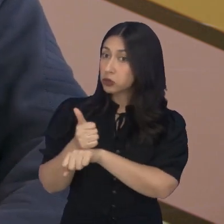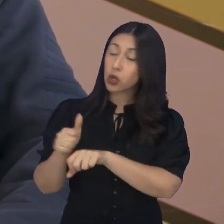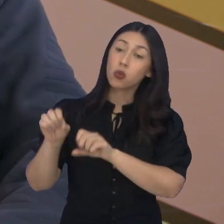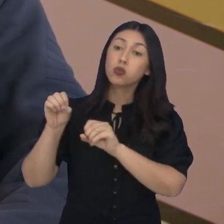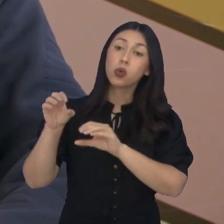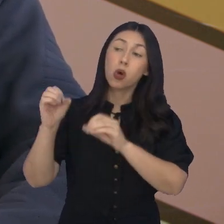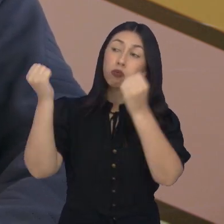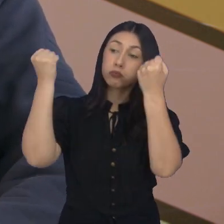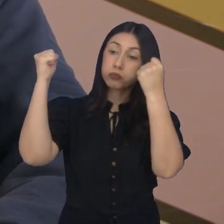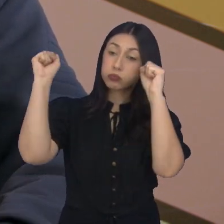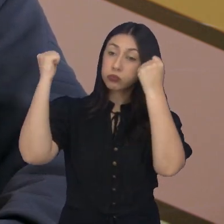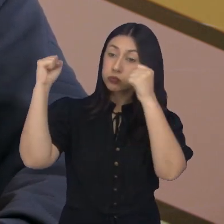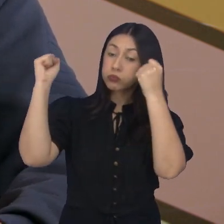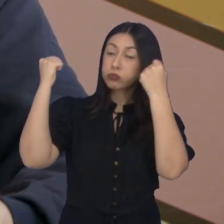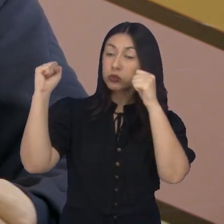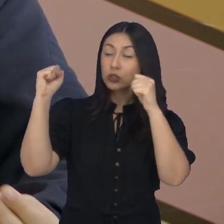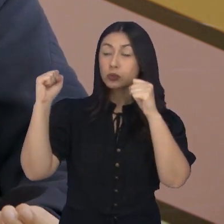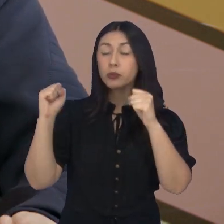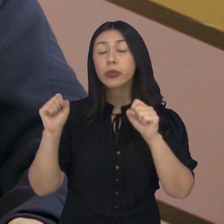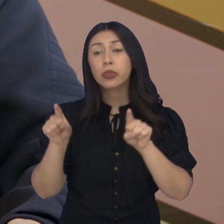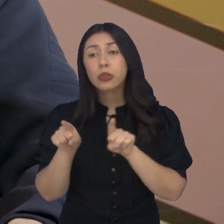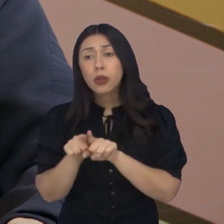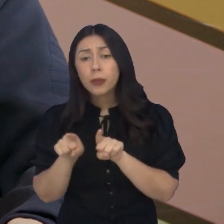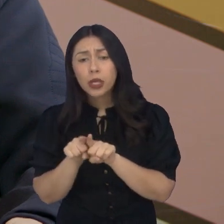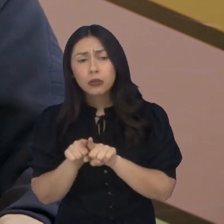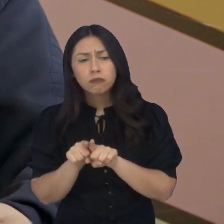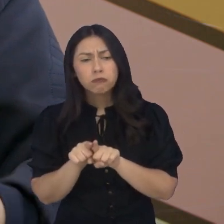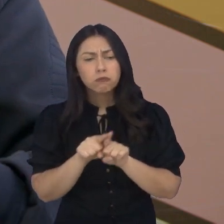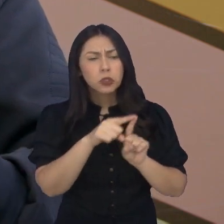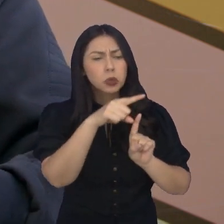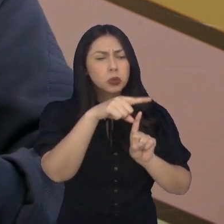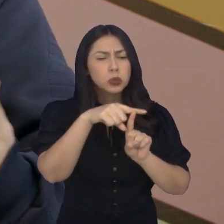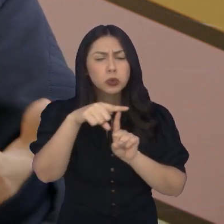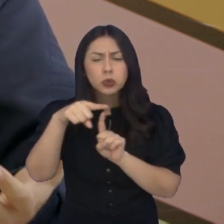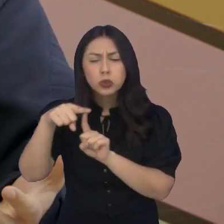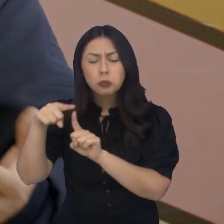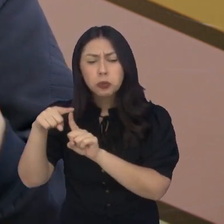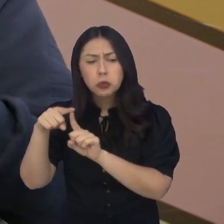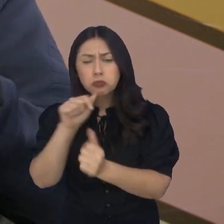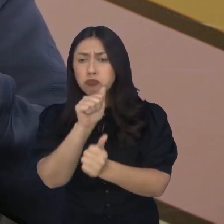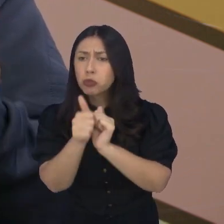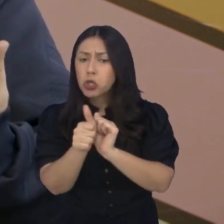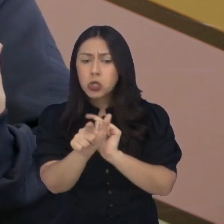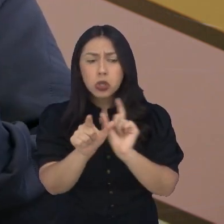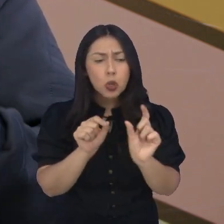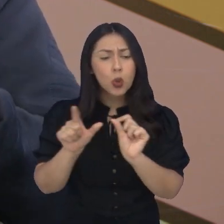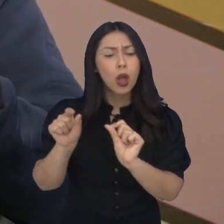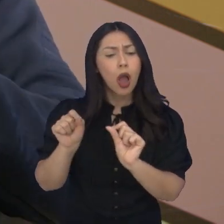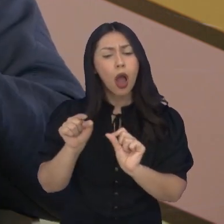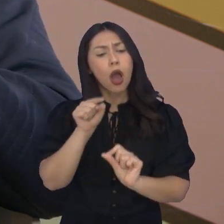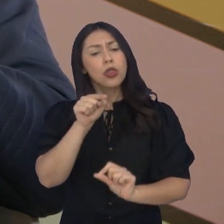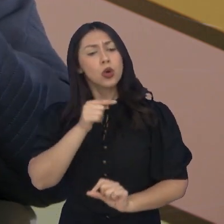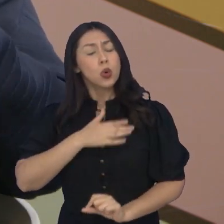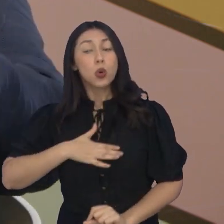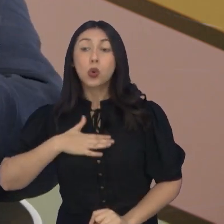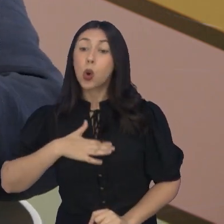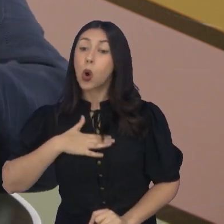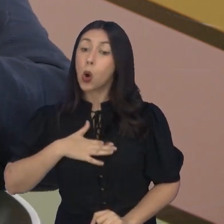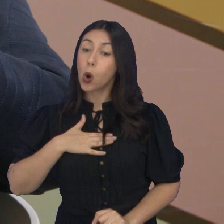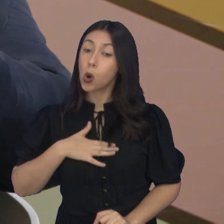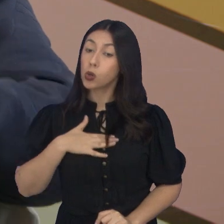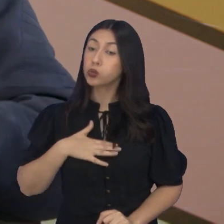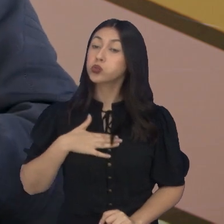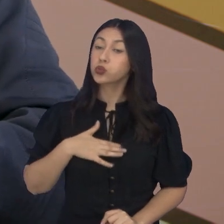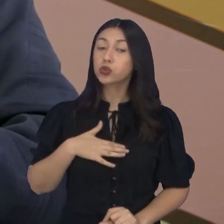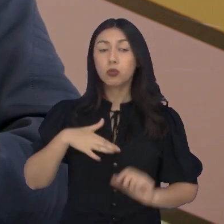preferência. Né, você escolher uma atividade física que você goste ou que você tenha um certo carinho, uma